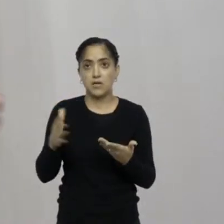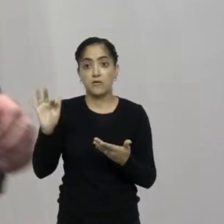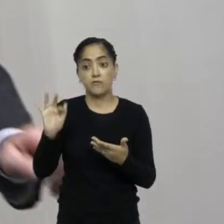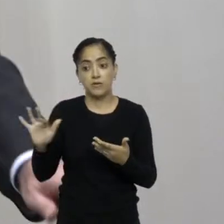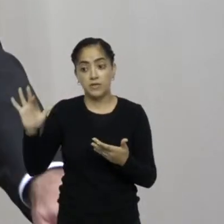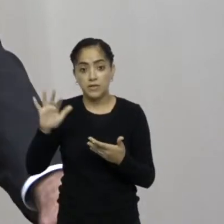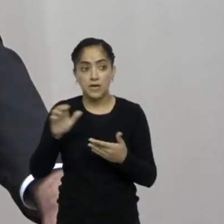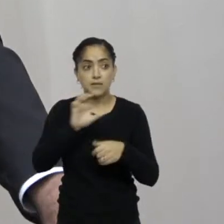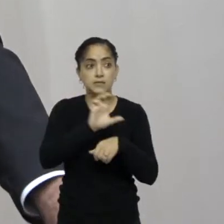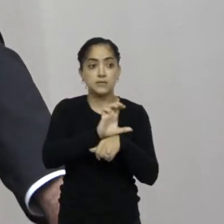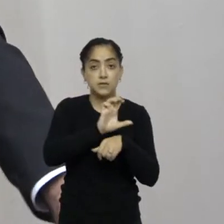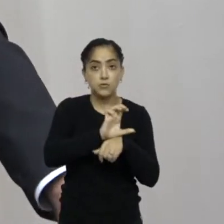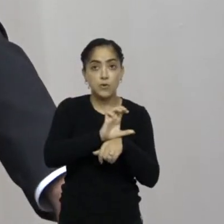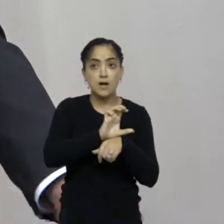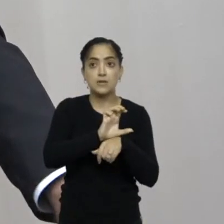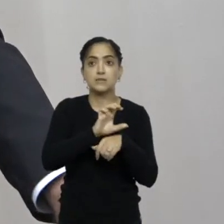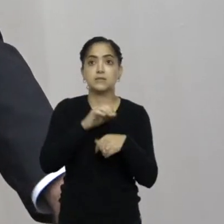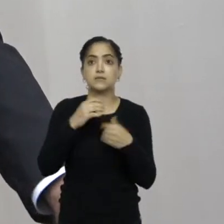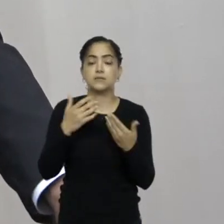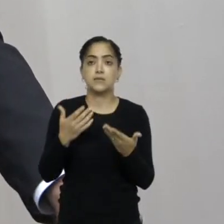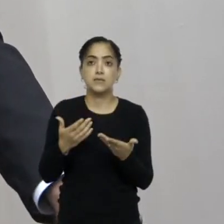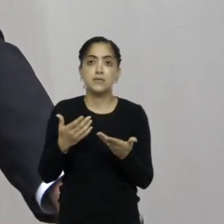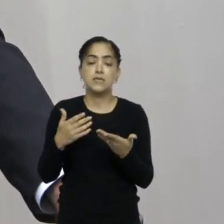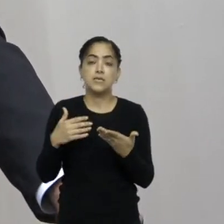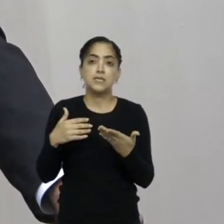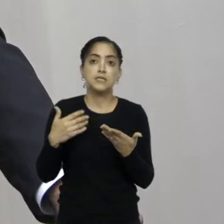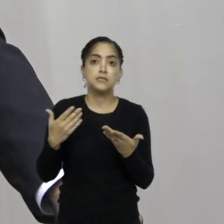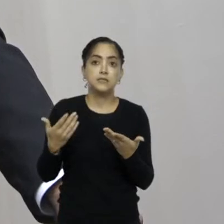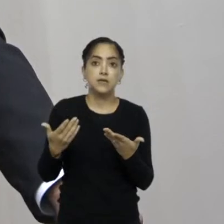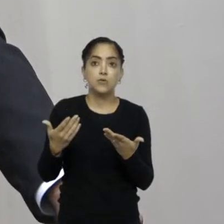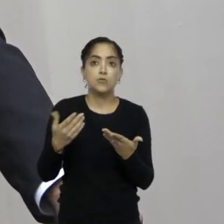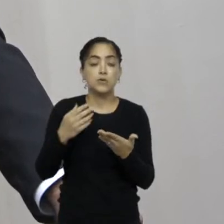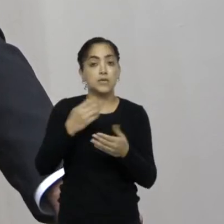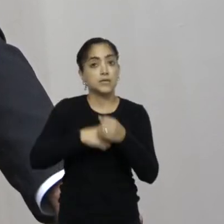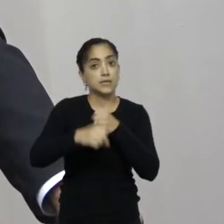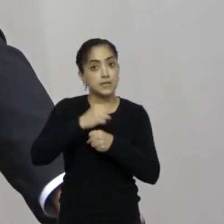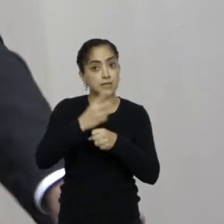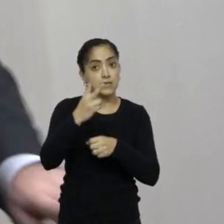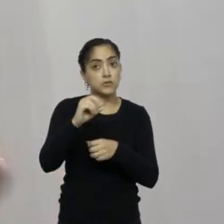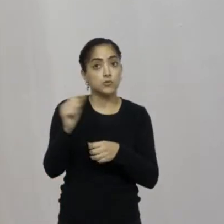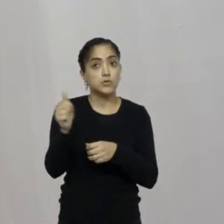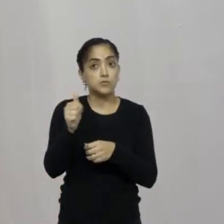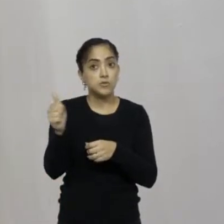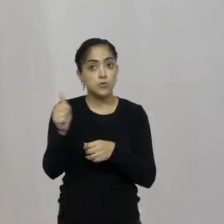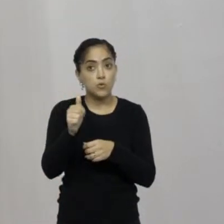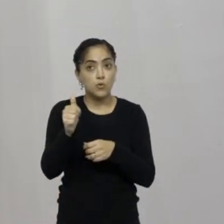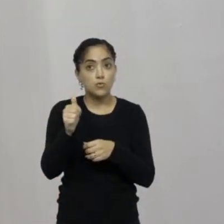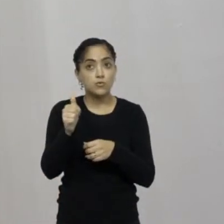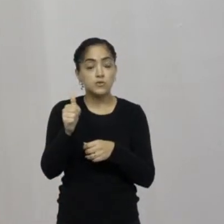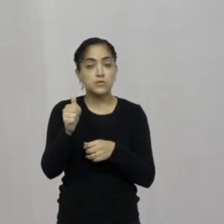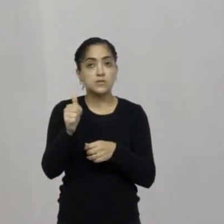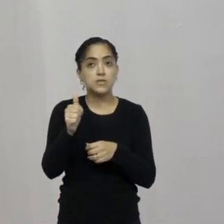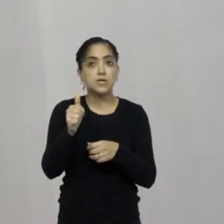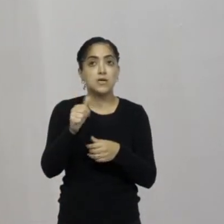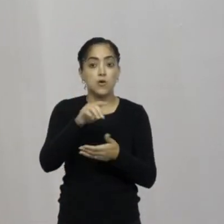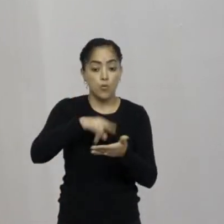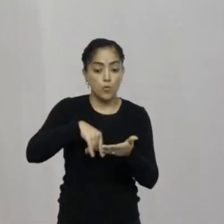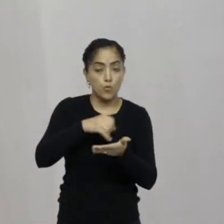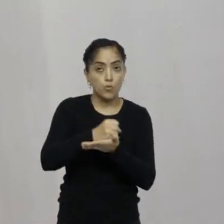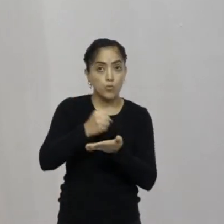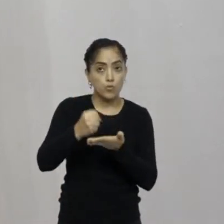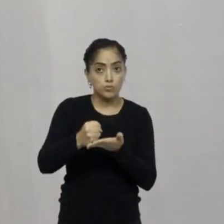rodovias estaduais. E aí, então, pô, 2011, o contrato